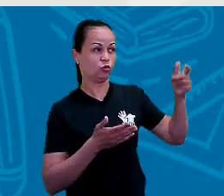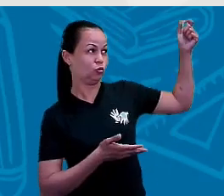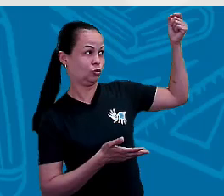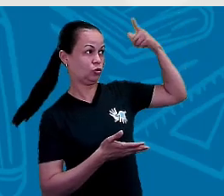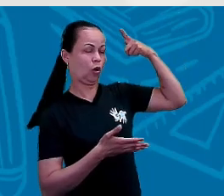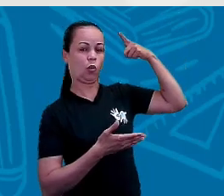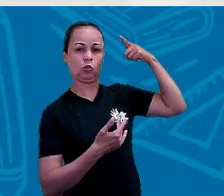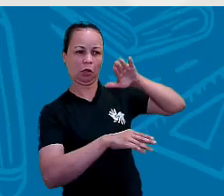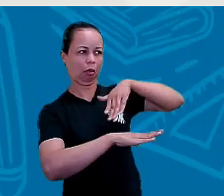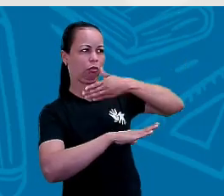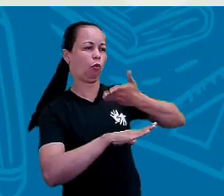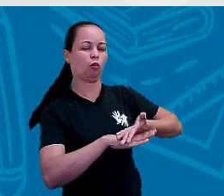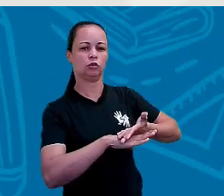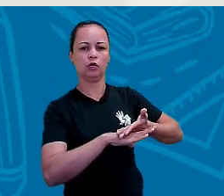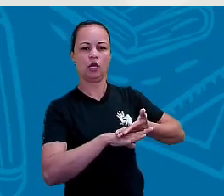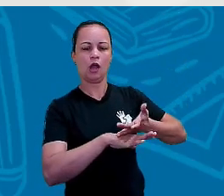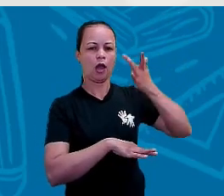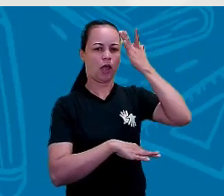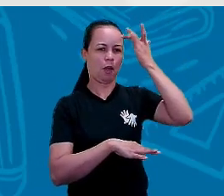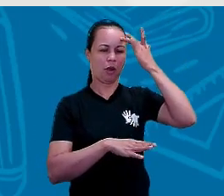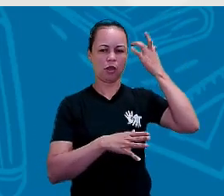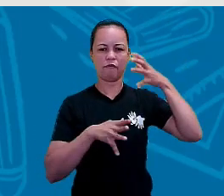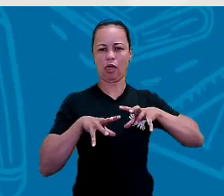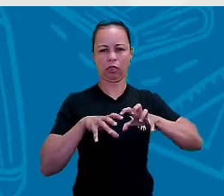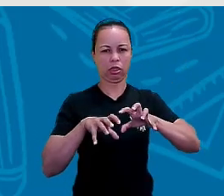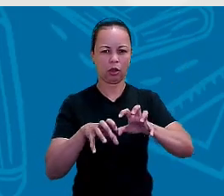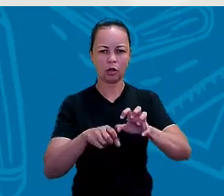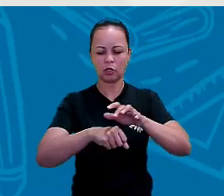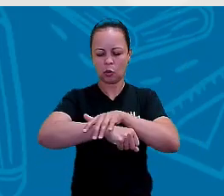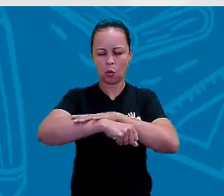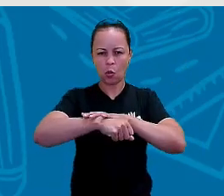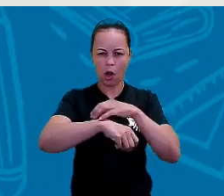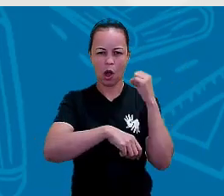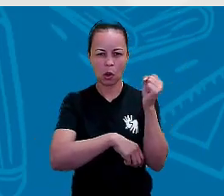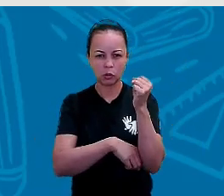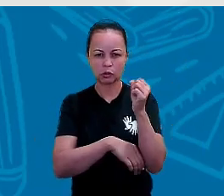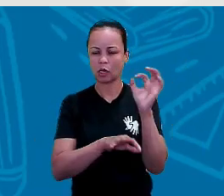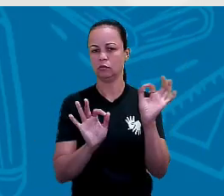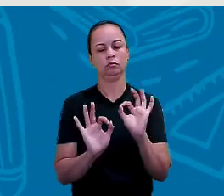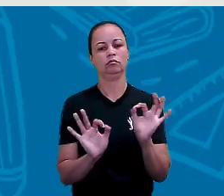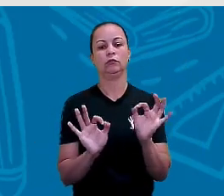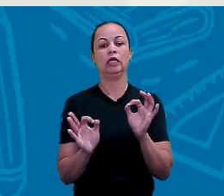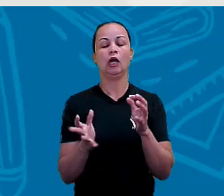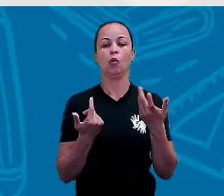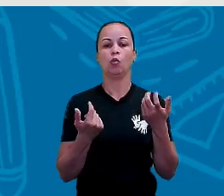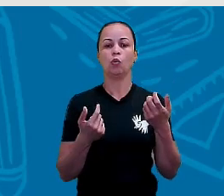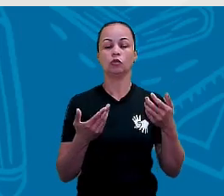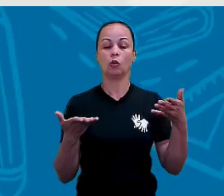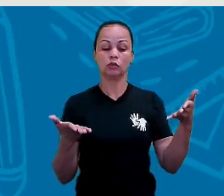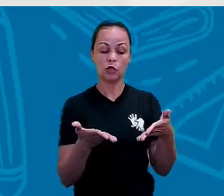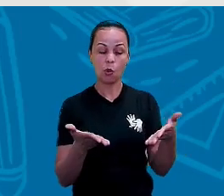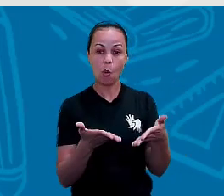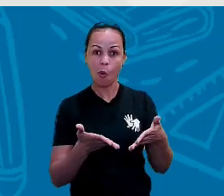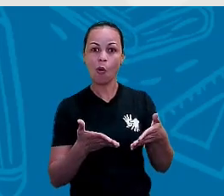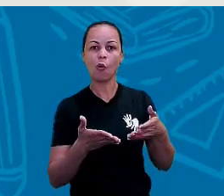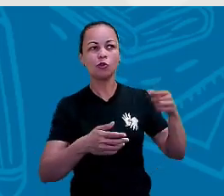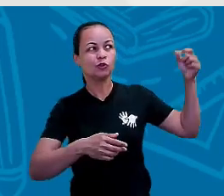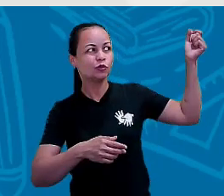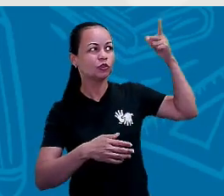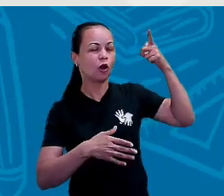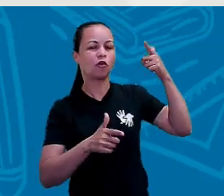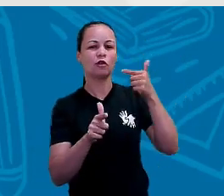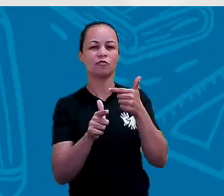um problema de pele, uma doença séria, grave, não. O sol de hoje vai provocar problemas